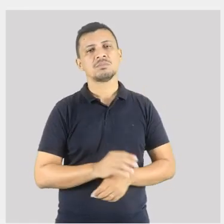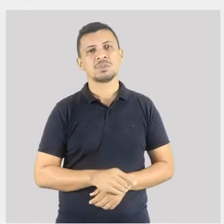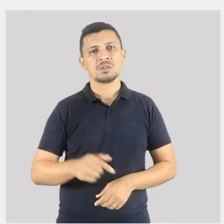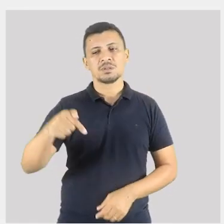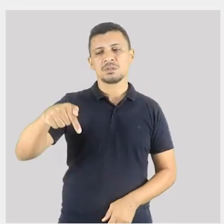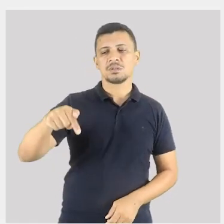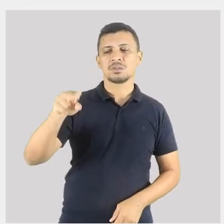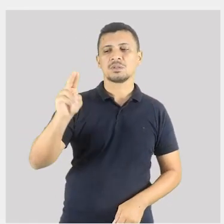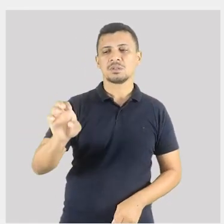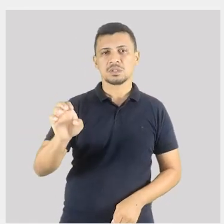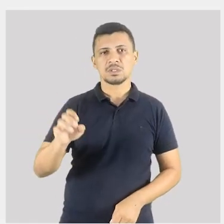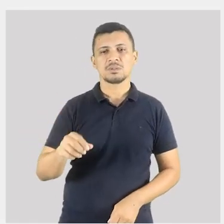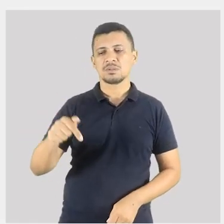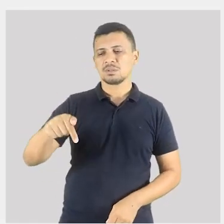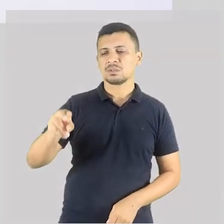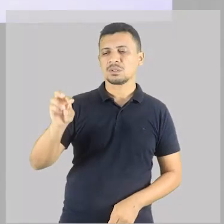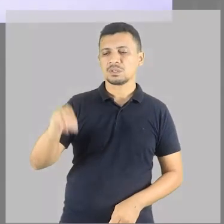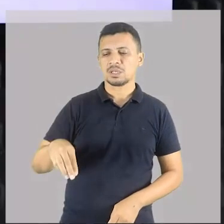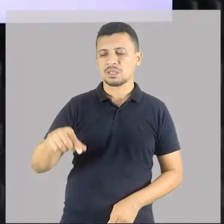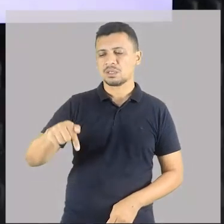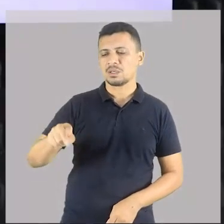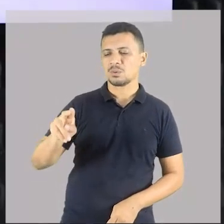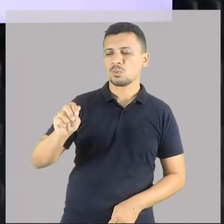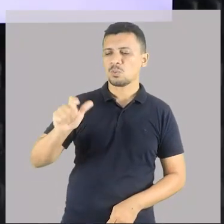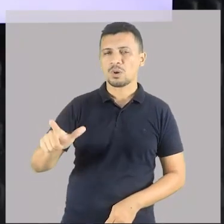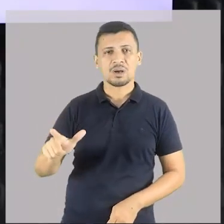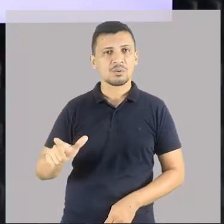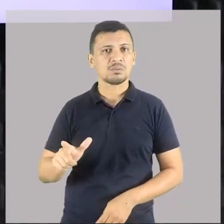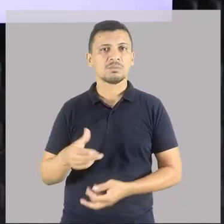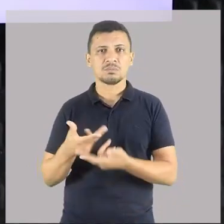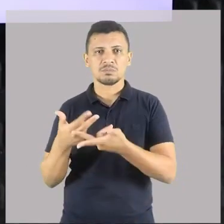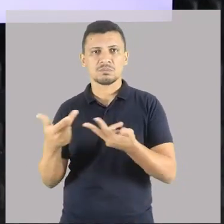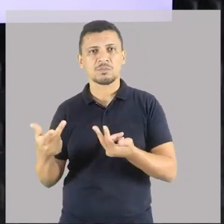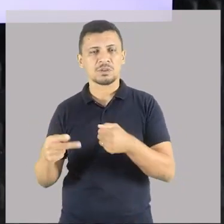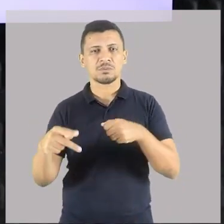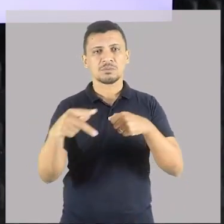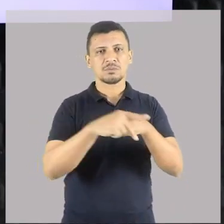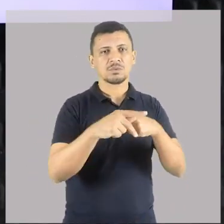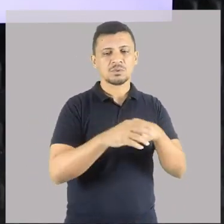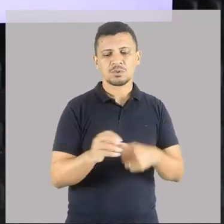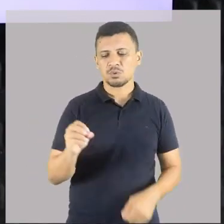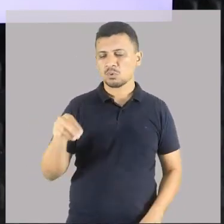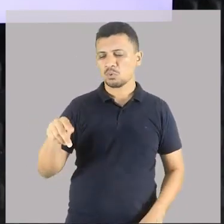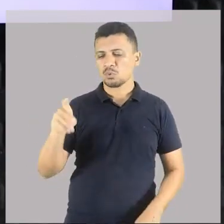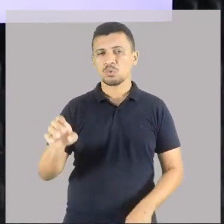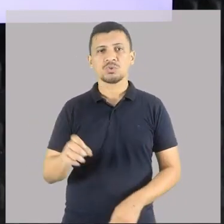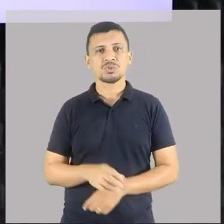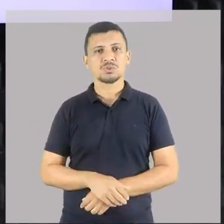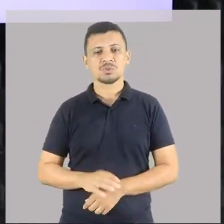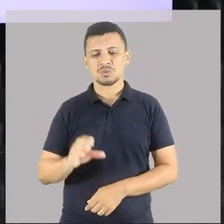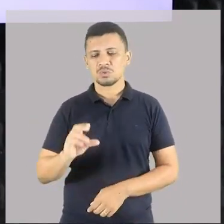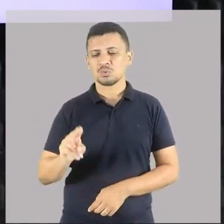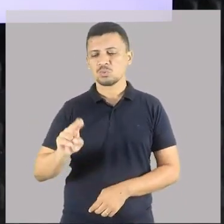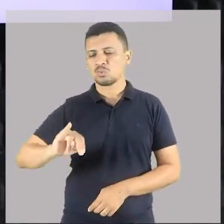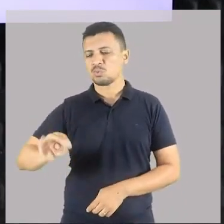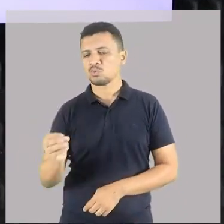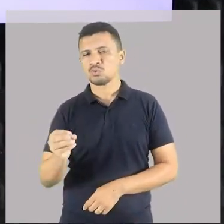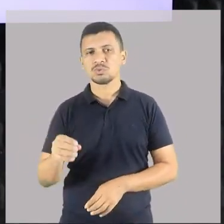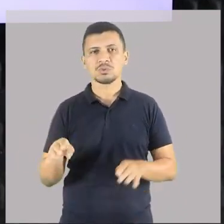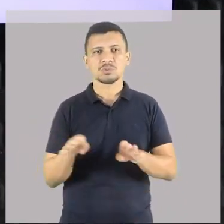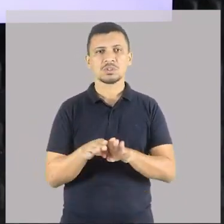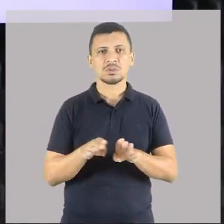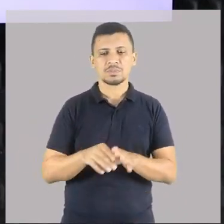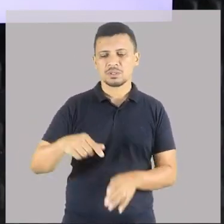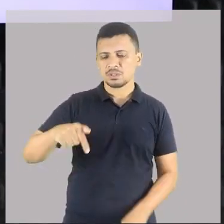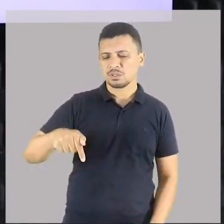que, pronome relativo quem, o qual, a qual, os quais, as quais, pronome relativo onde, pronome relativo cujo e pronome relativo